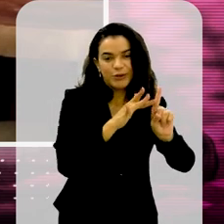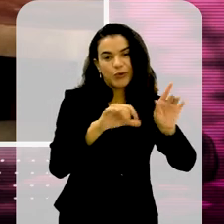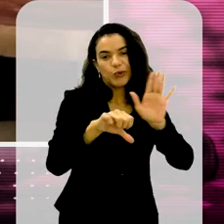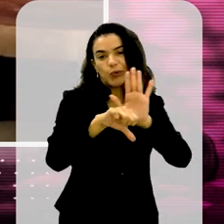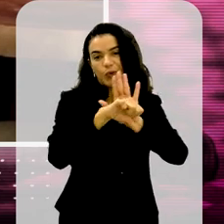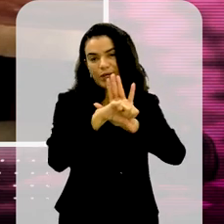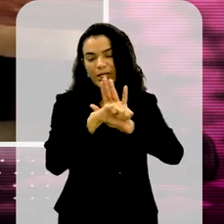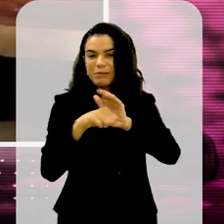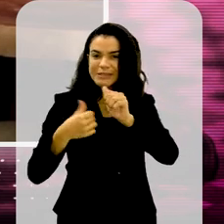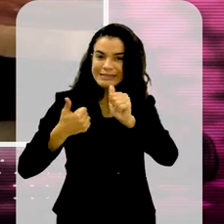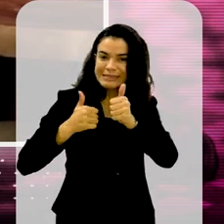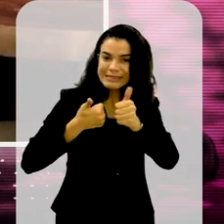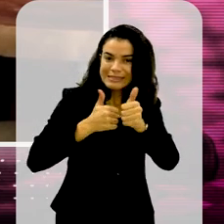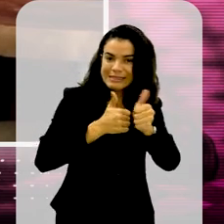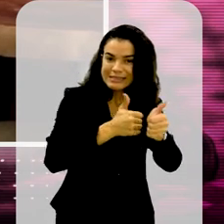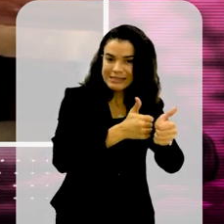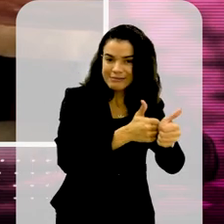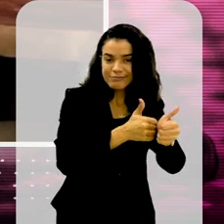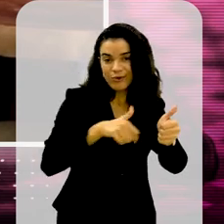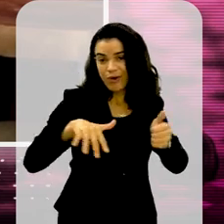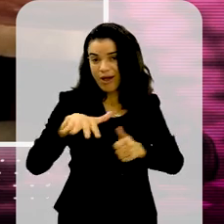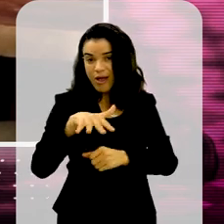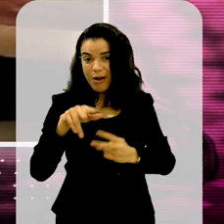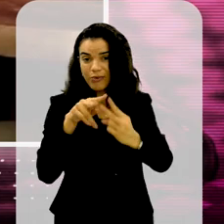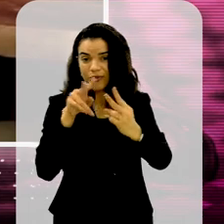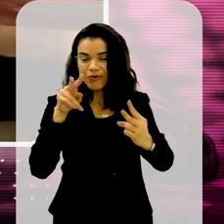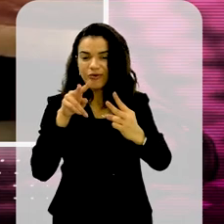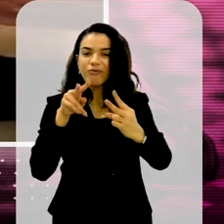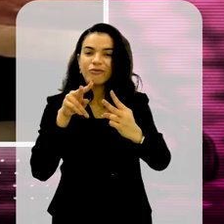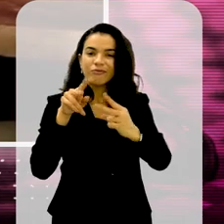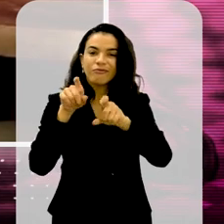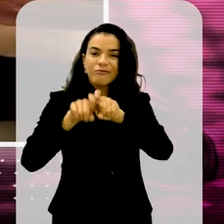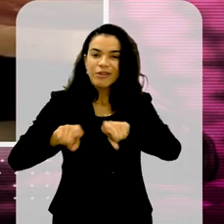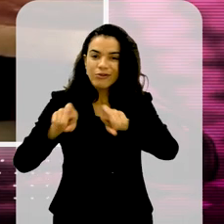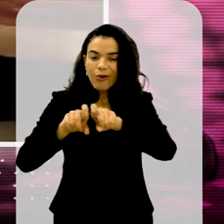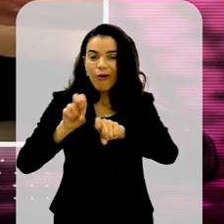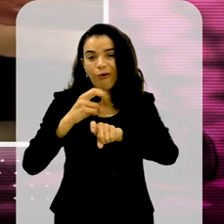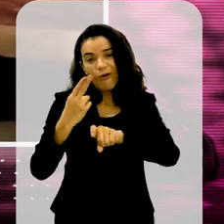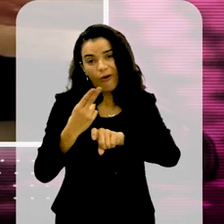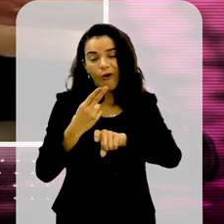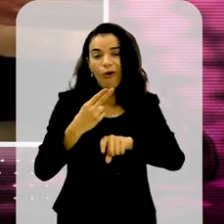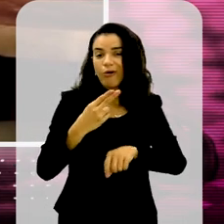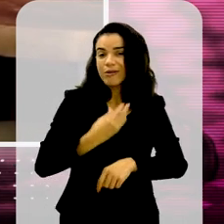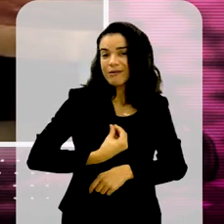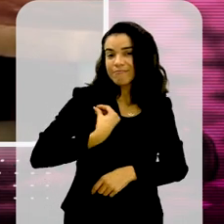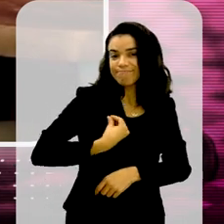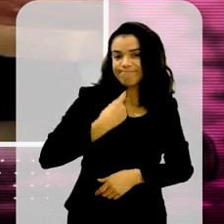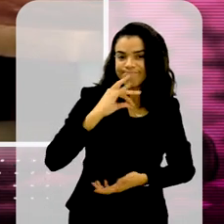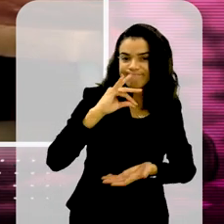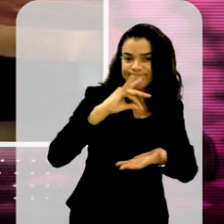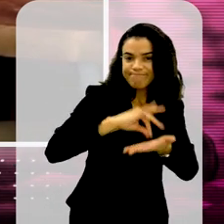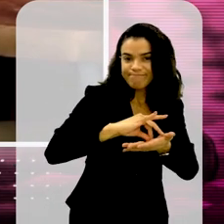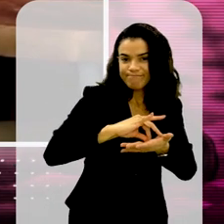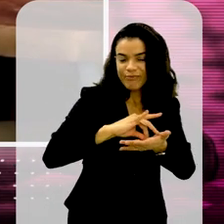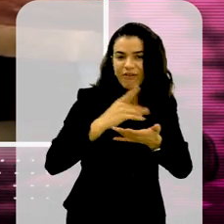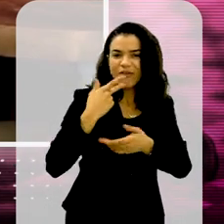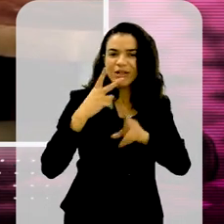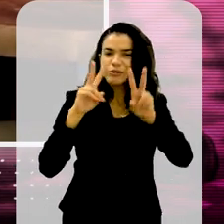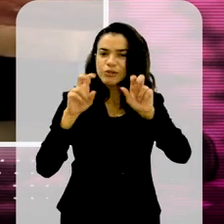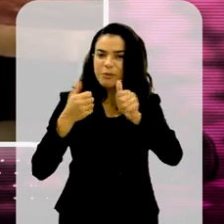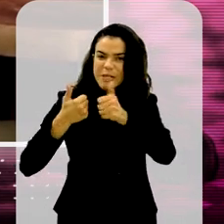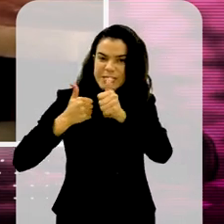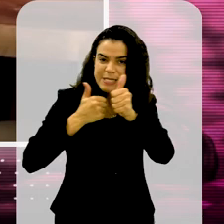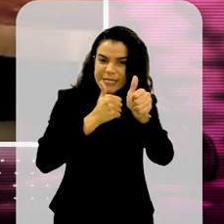vítima de um crime de perseguição, seja no âmbito virtual, seja no âmbito real, no mundo real. Quando a gente